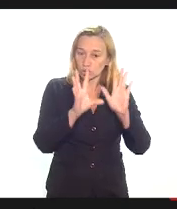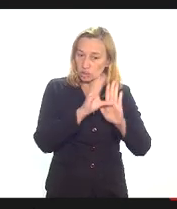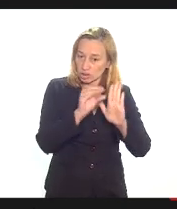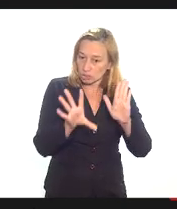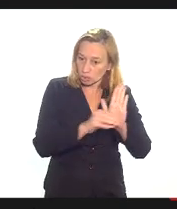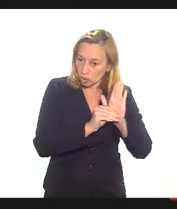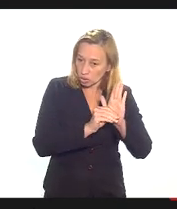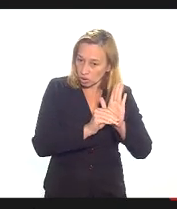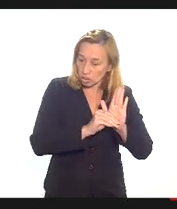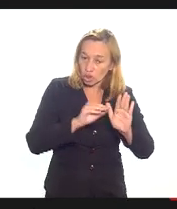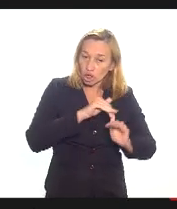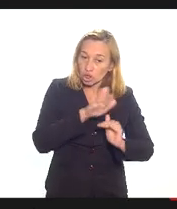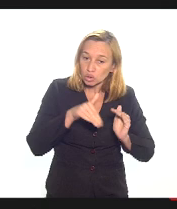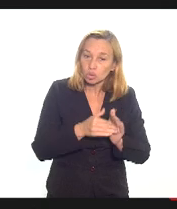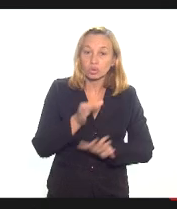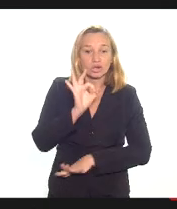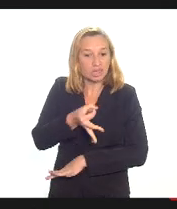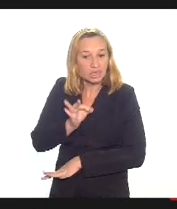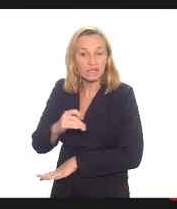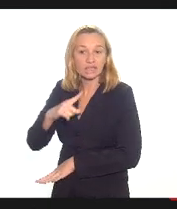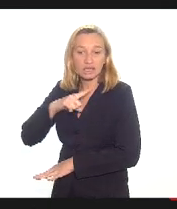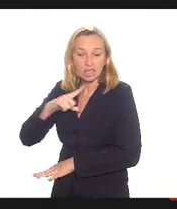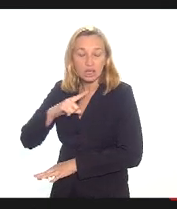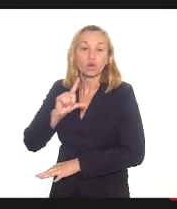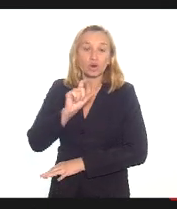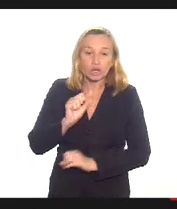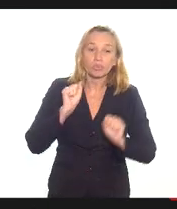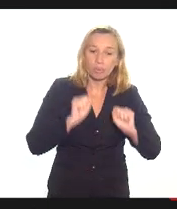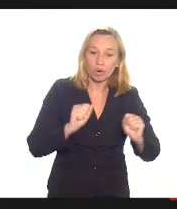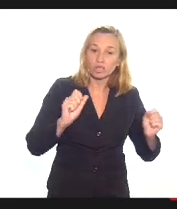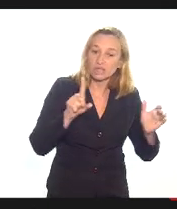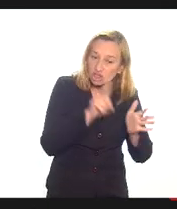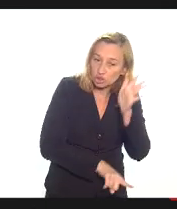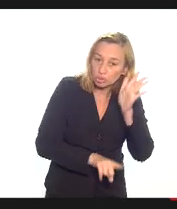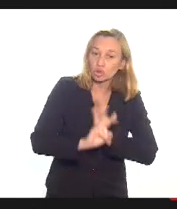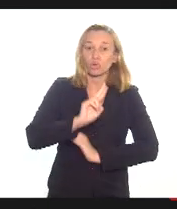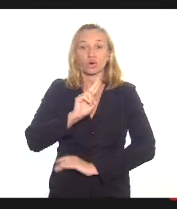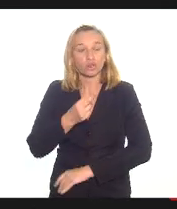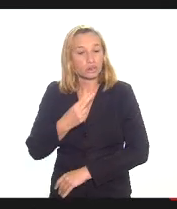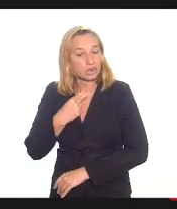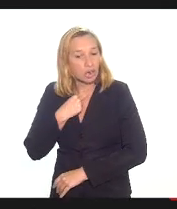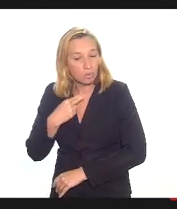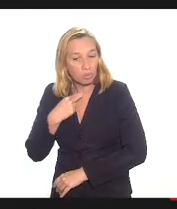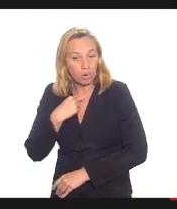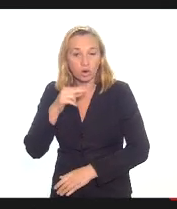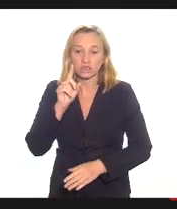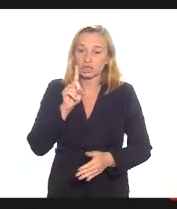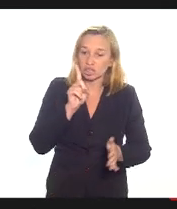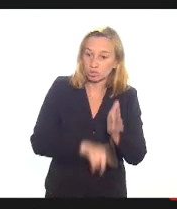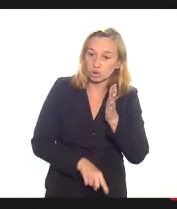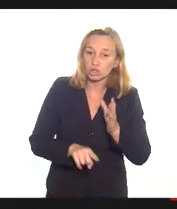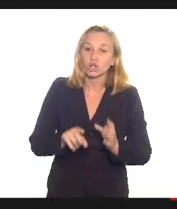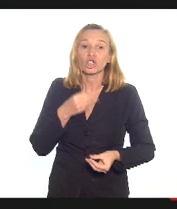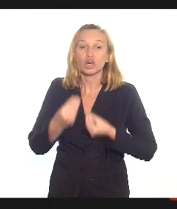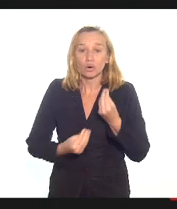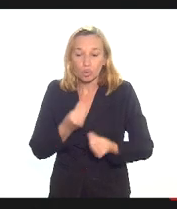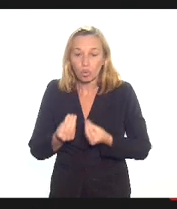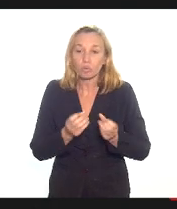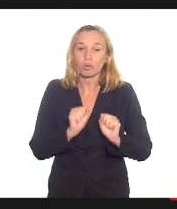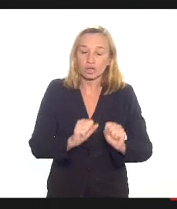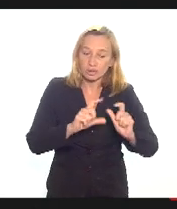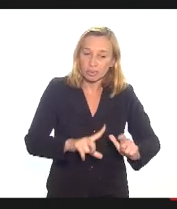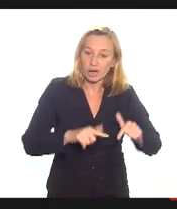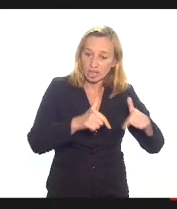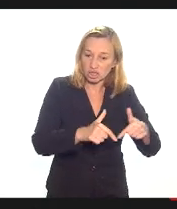todo mundo ter a certeza do que pode ser abatido, do que não pode ser abatido e de que forma isso pode ser